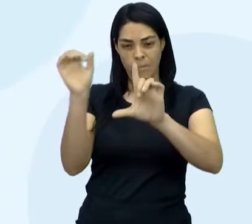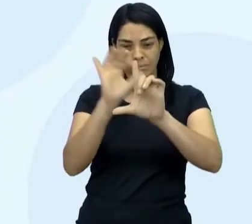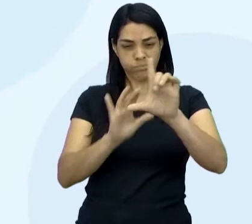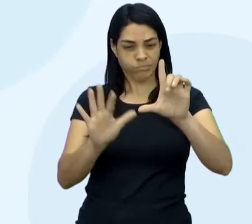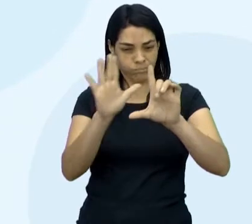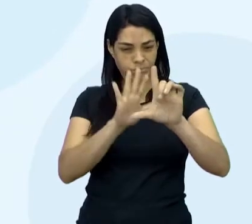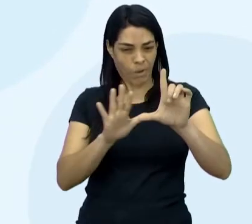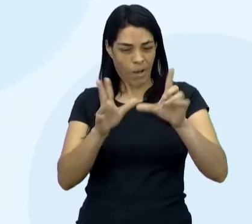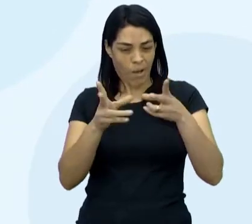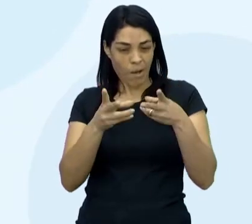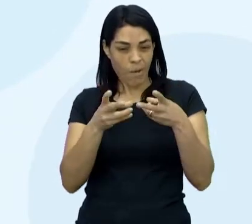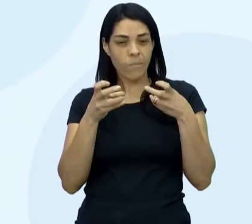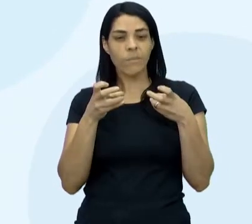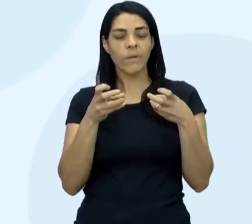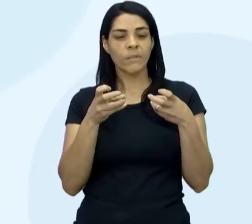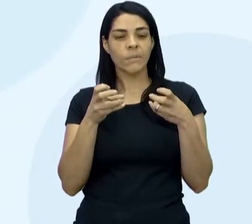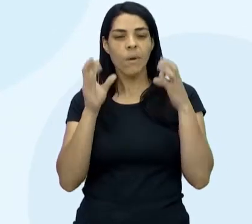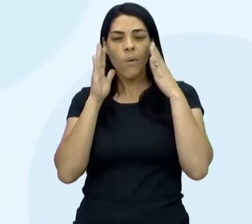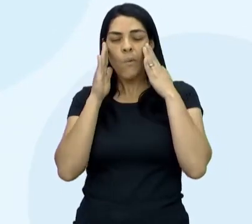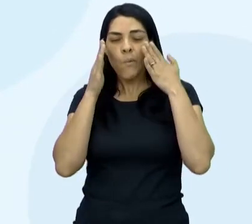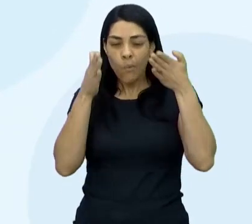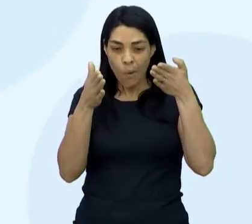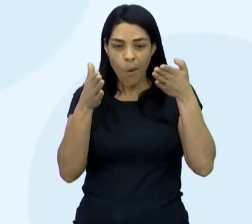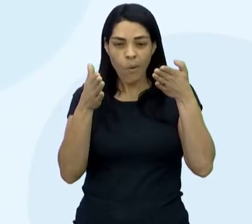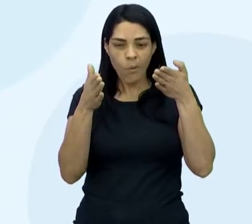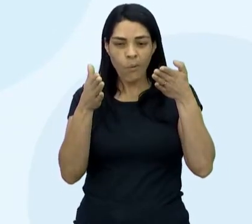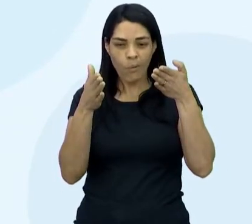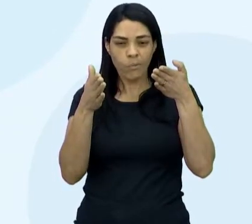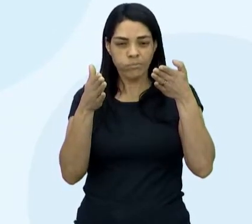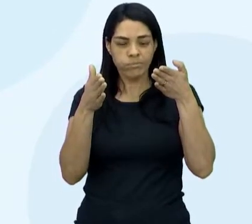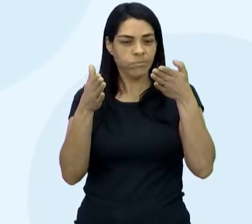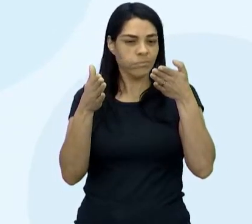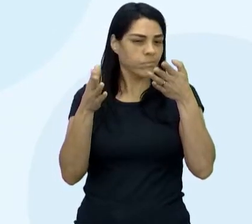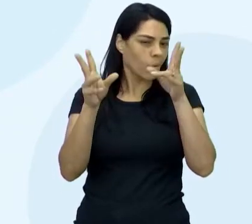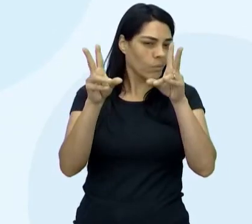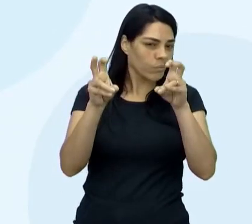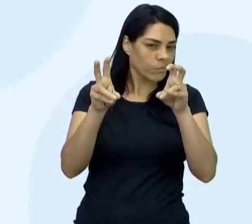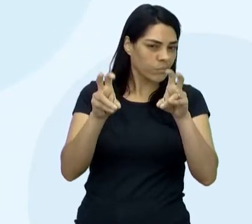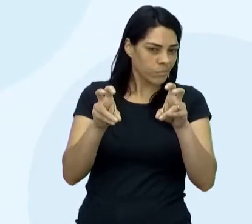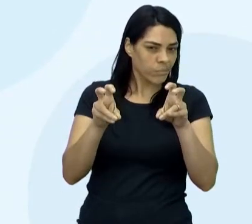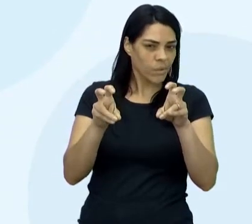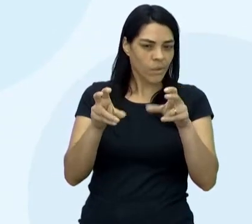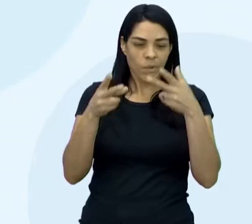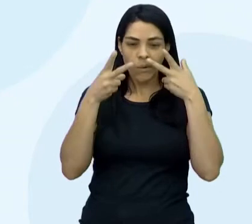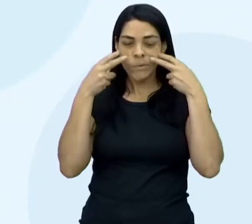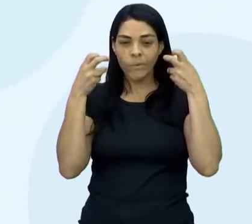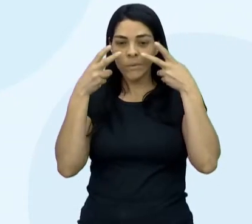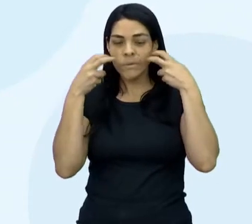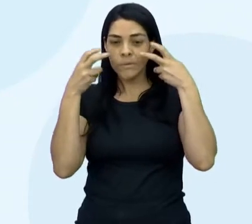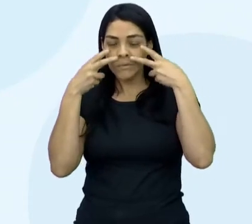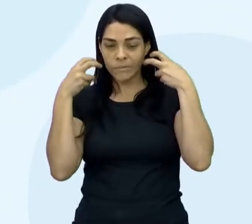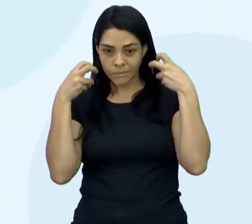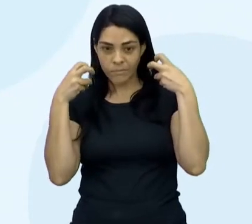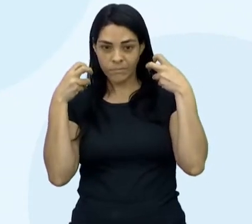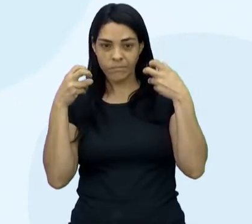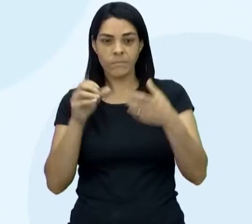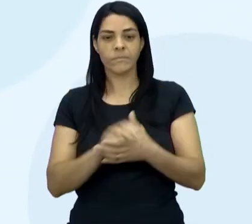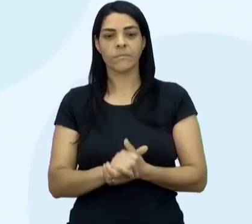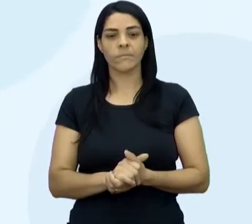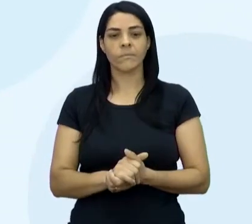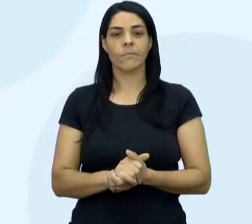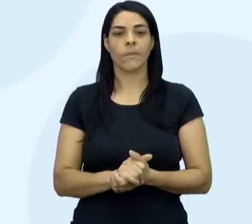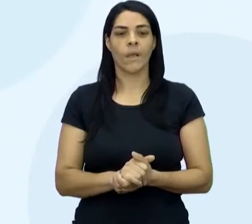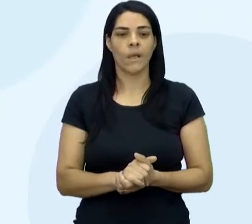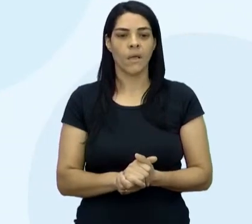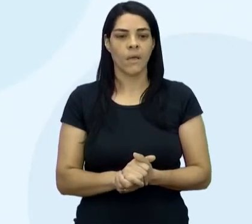exemplo o foco grande na questão desses indígenas da tela seria antropófagos e